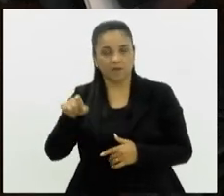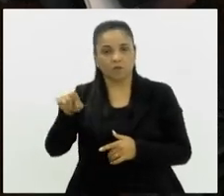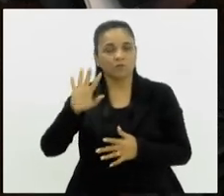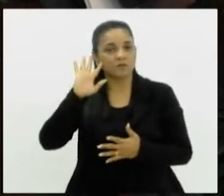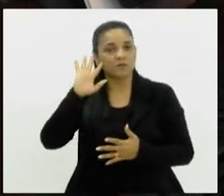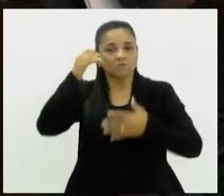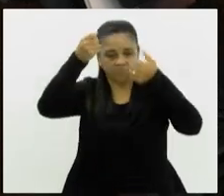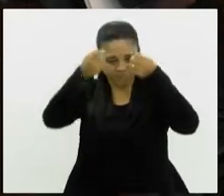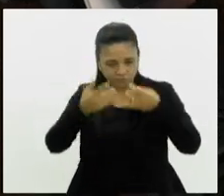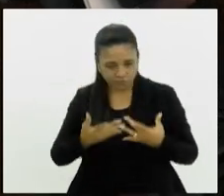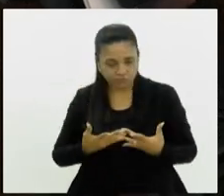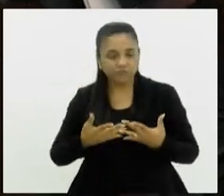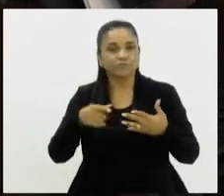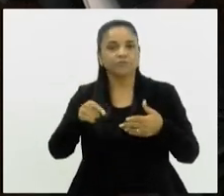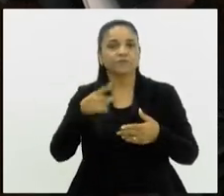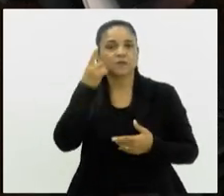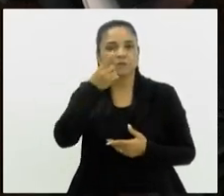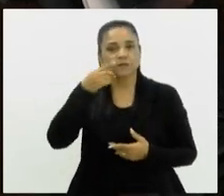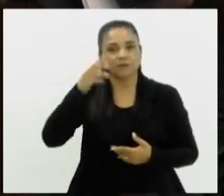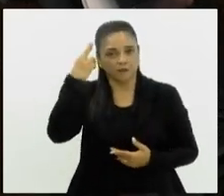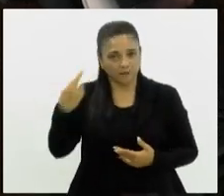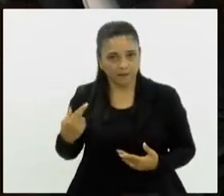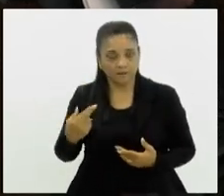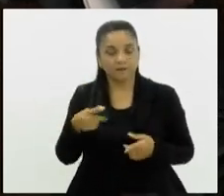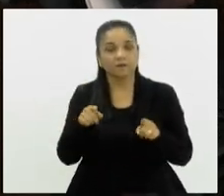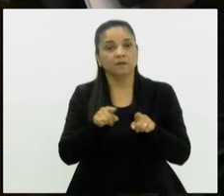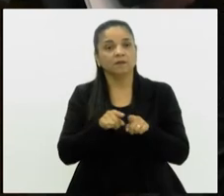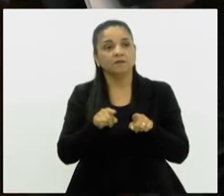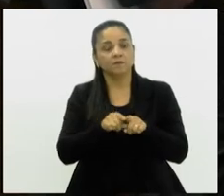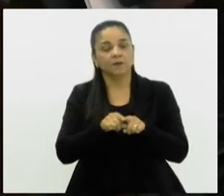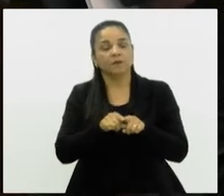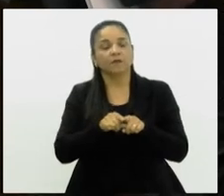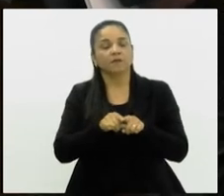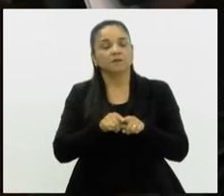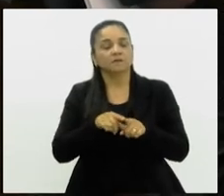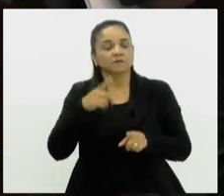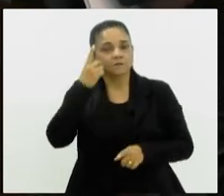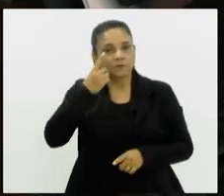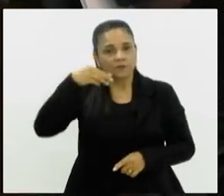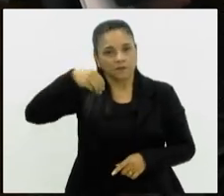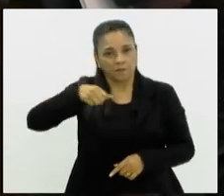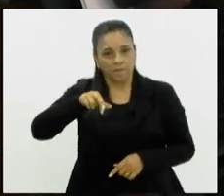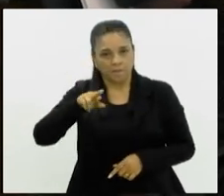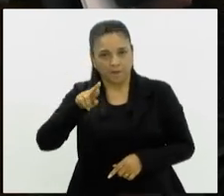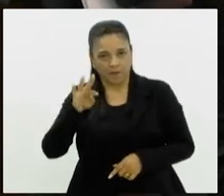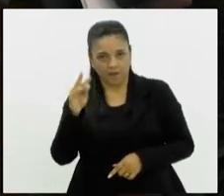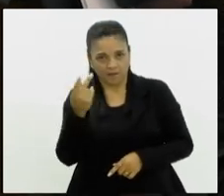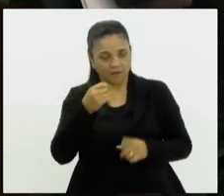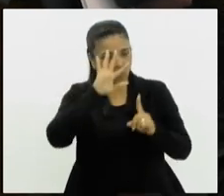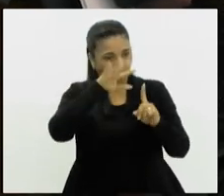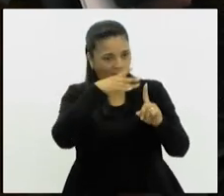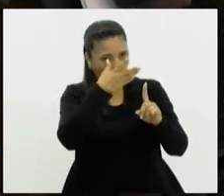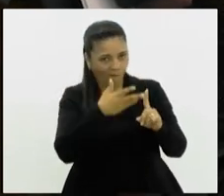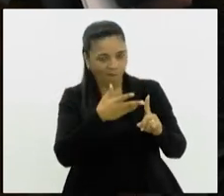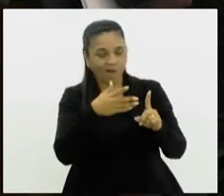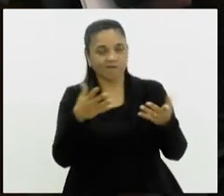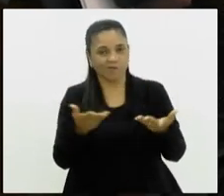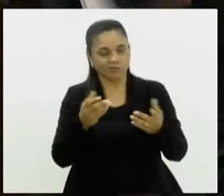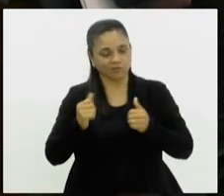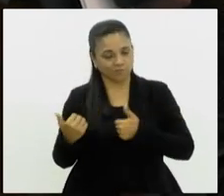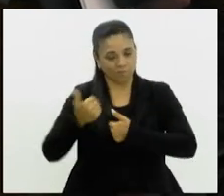Souza, também, deputada Marta Rocha, com muita honra, preside esse parlamento no dia de